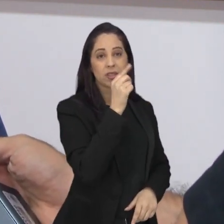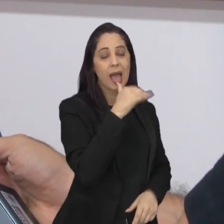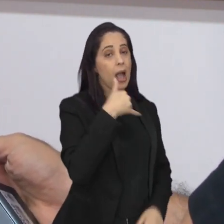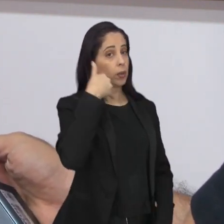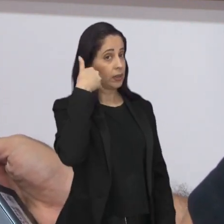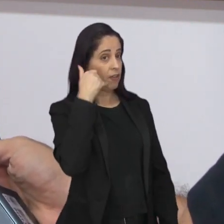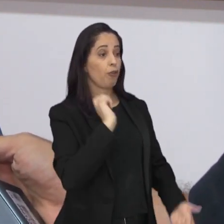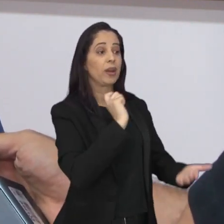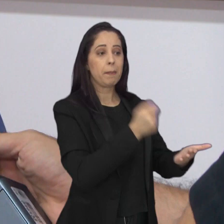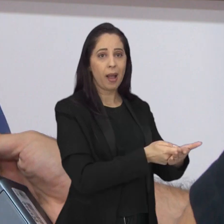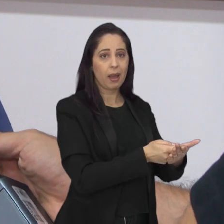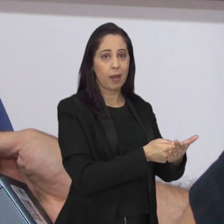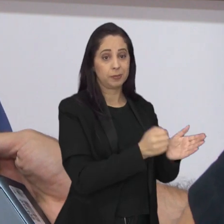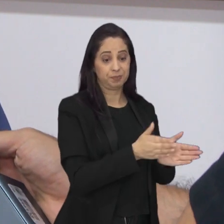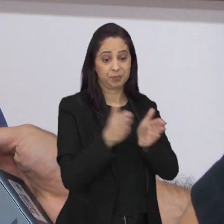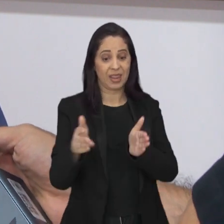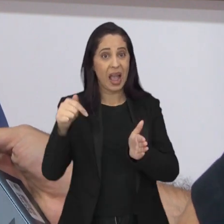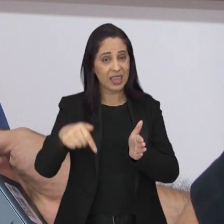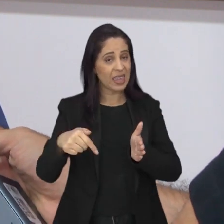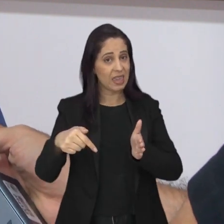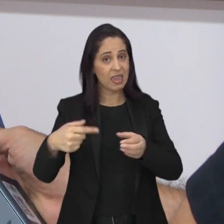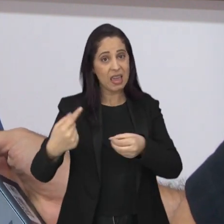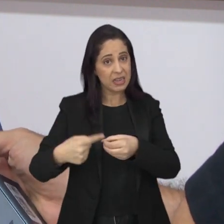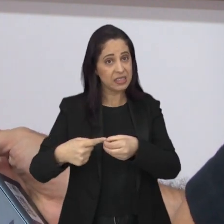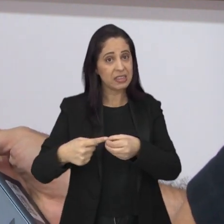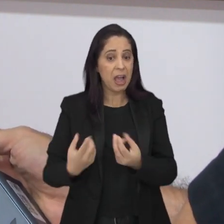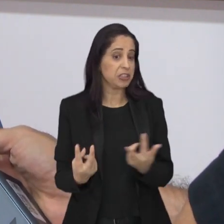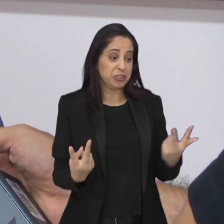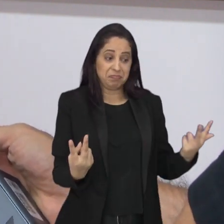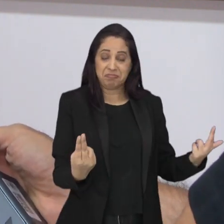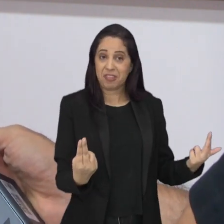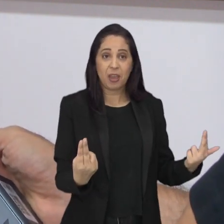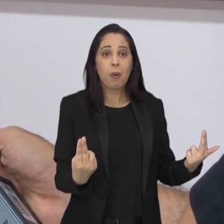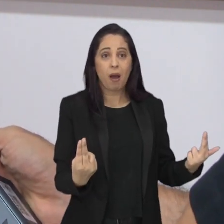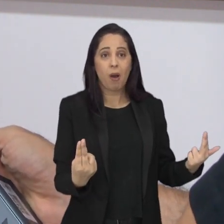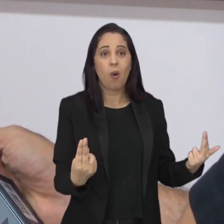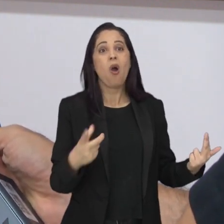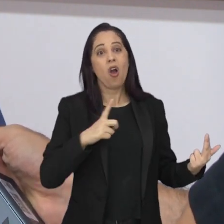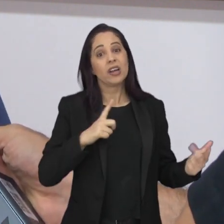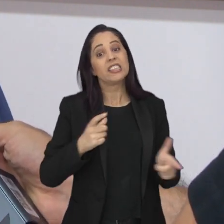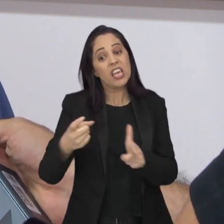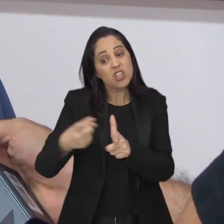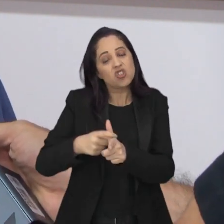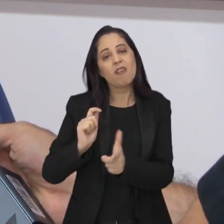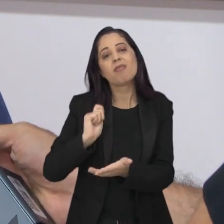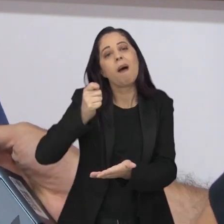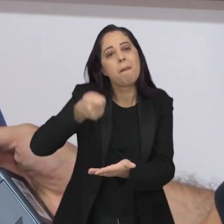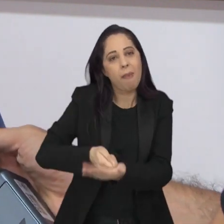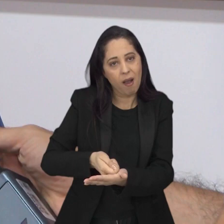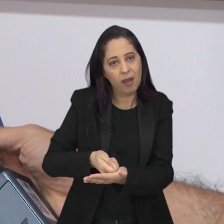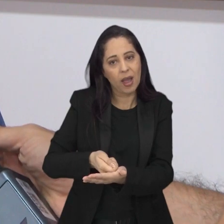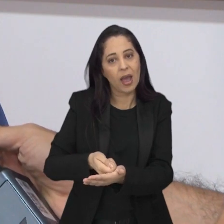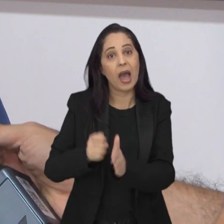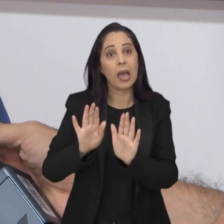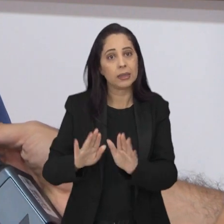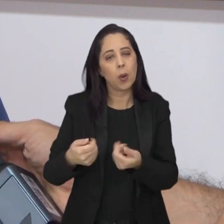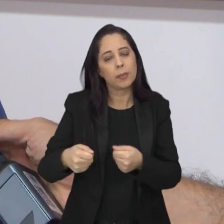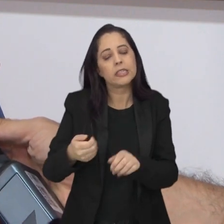o telefone, e numa cidade não é diferente. Então ela planeja a sua receita por uma